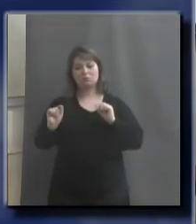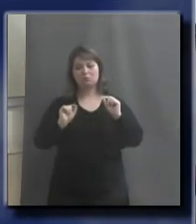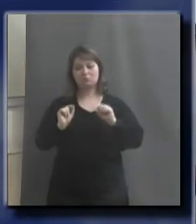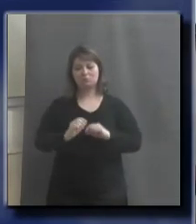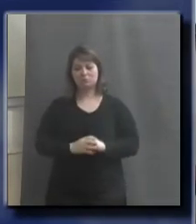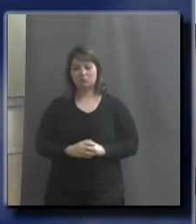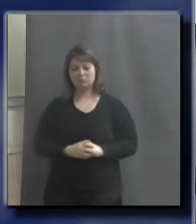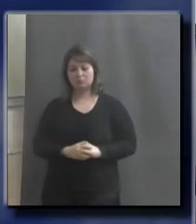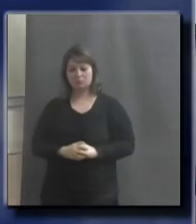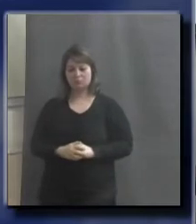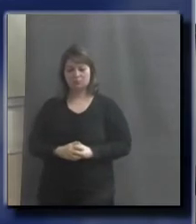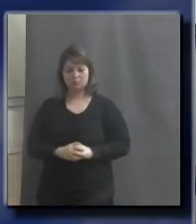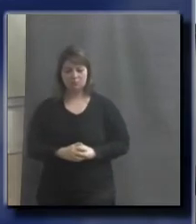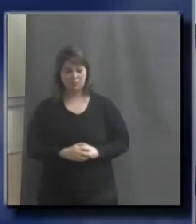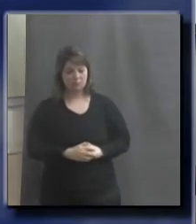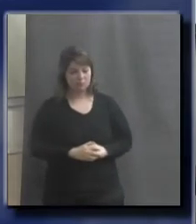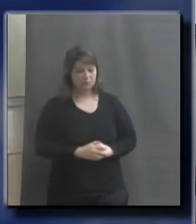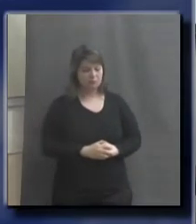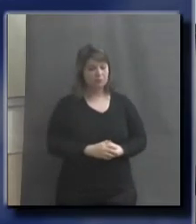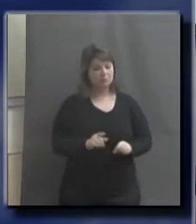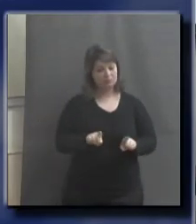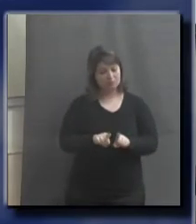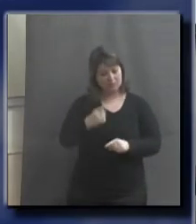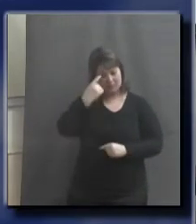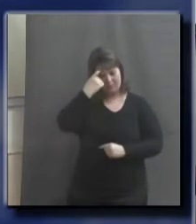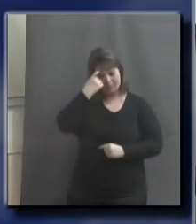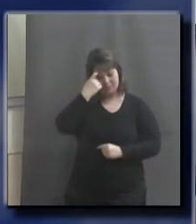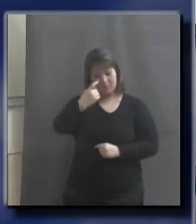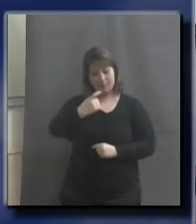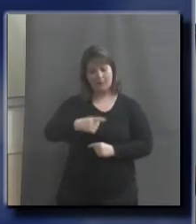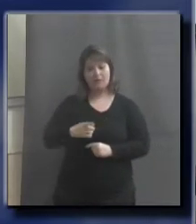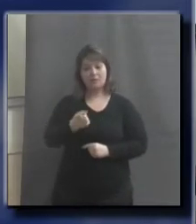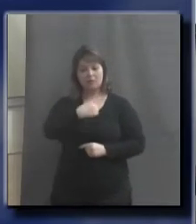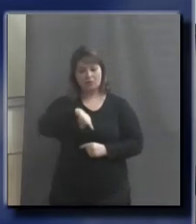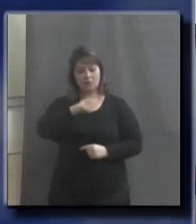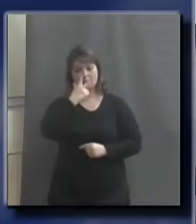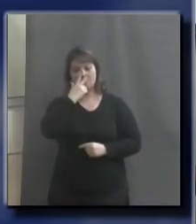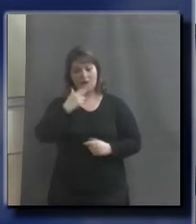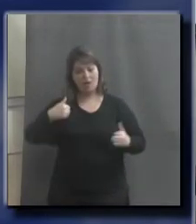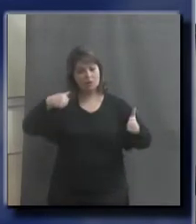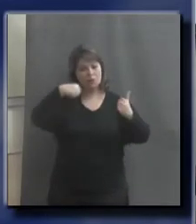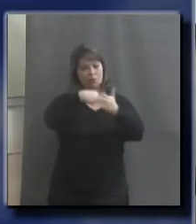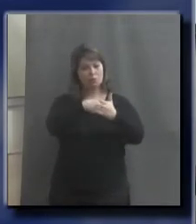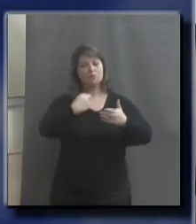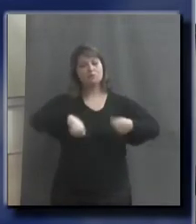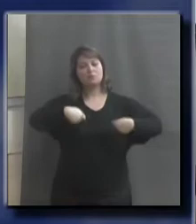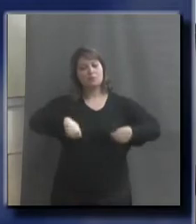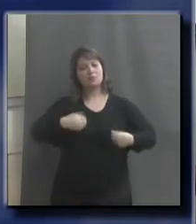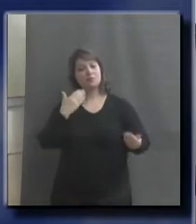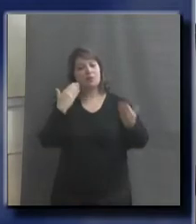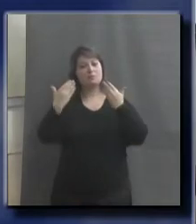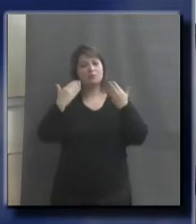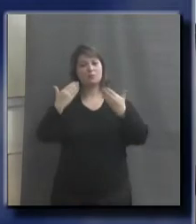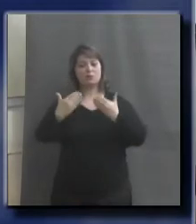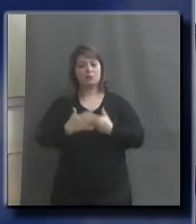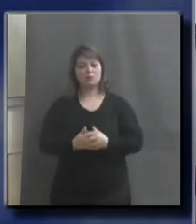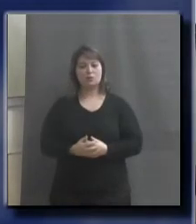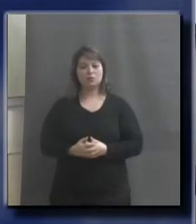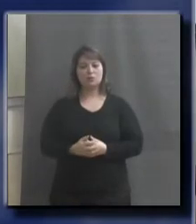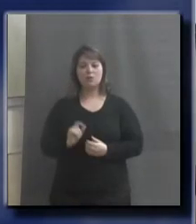que pretendemos deixar, né? Então, penso que a nossa luta tem que ser por uma psicologia